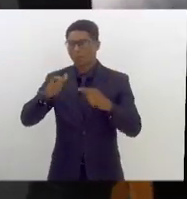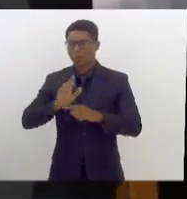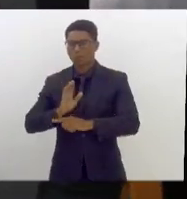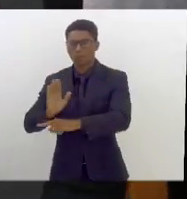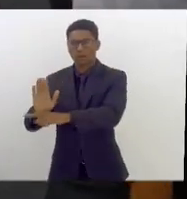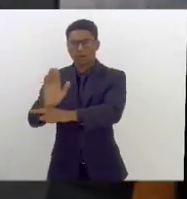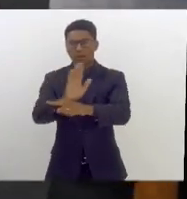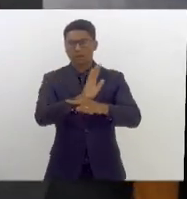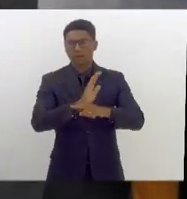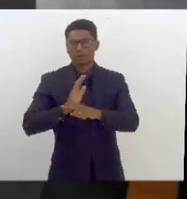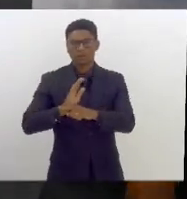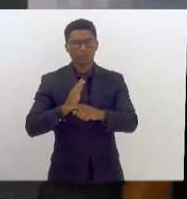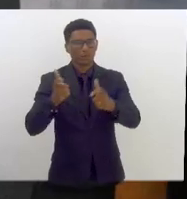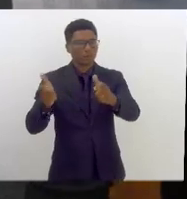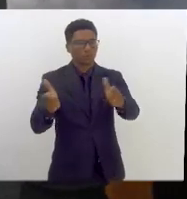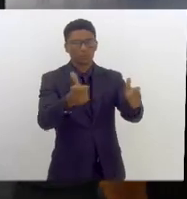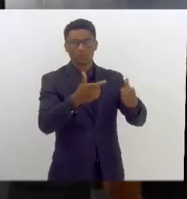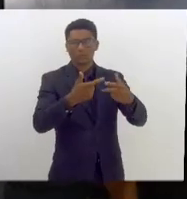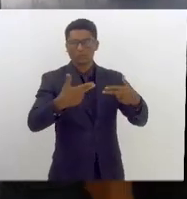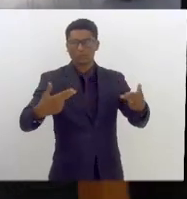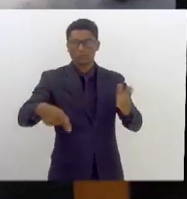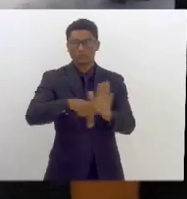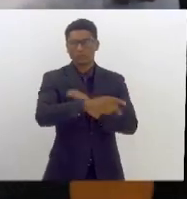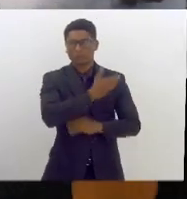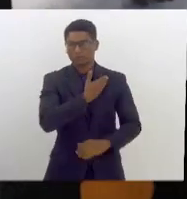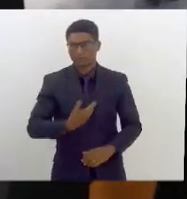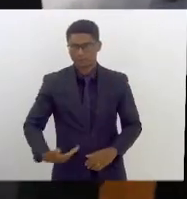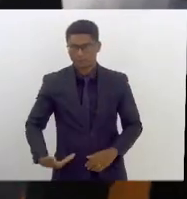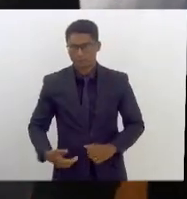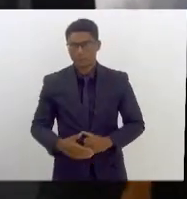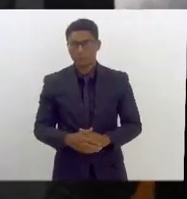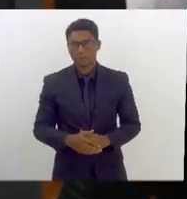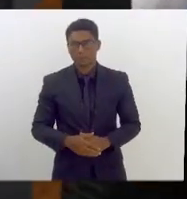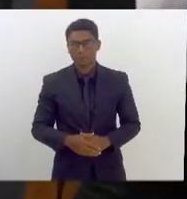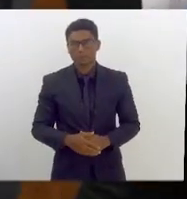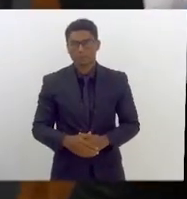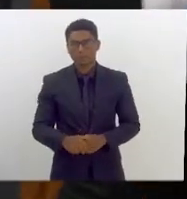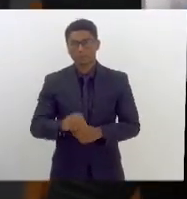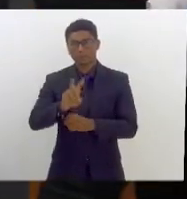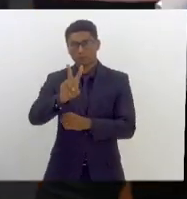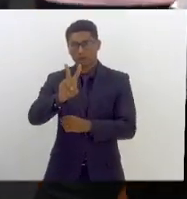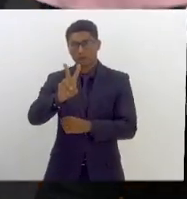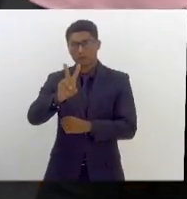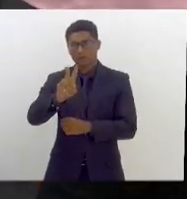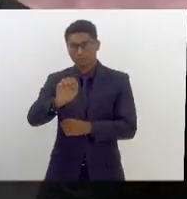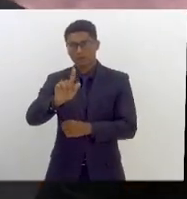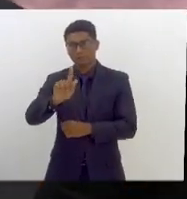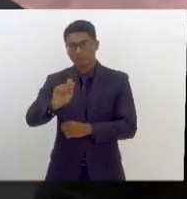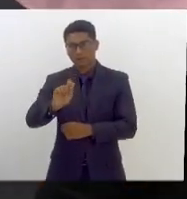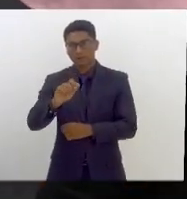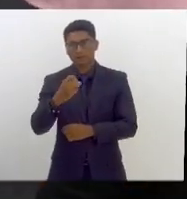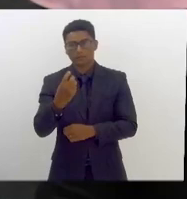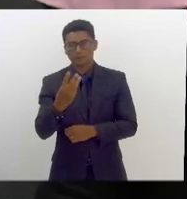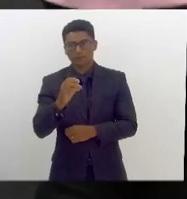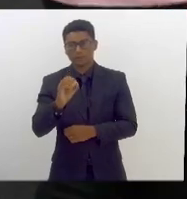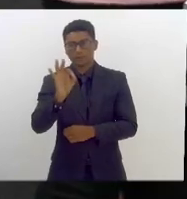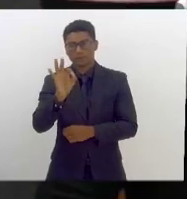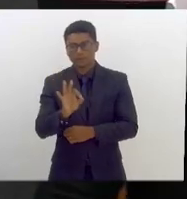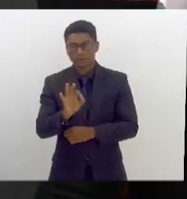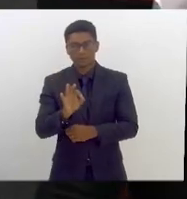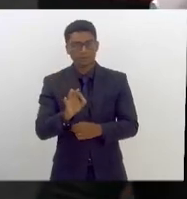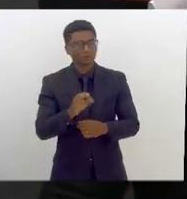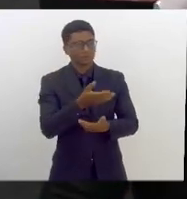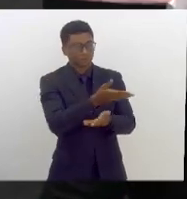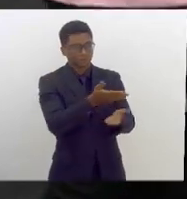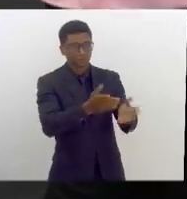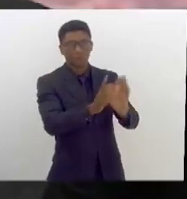espaços públicos e, sem dúvida nenhuma, a reserva de vagas em 30% para os cargos de direção